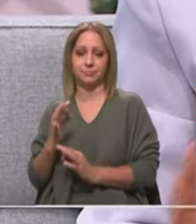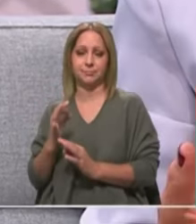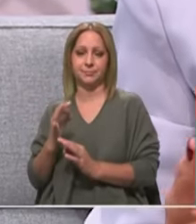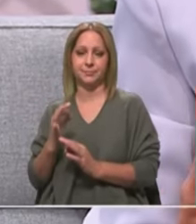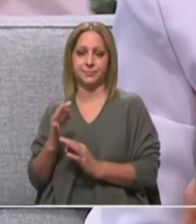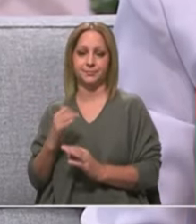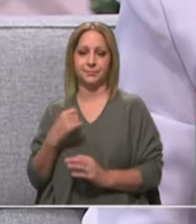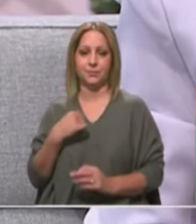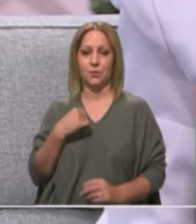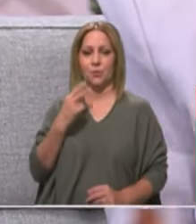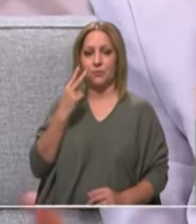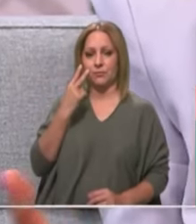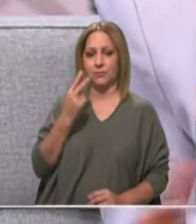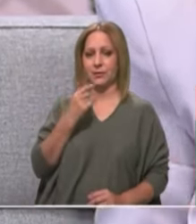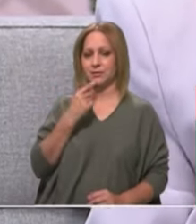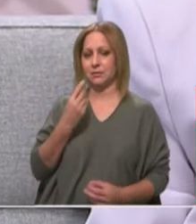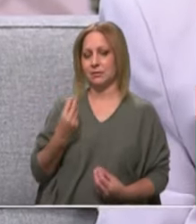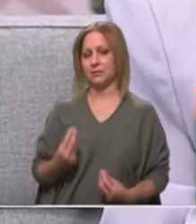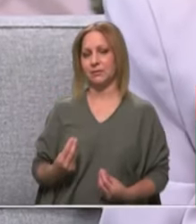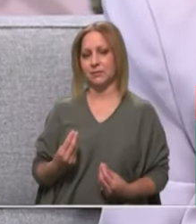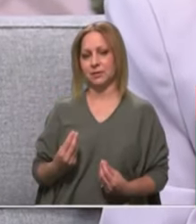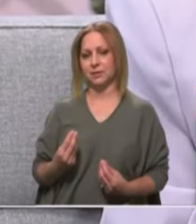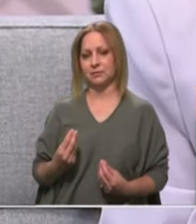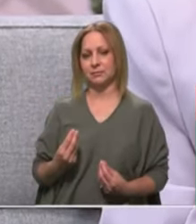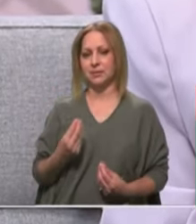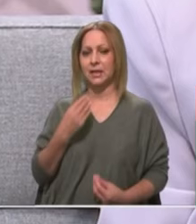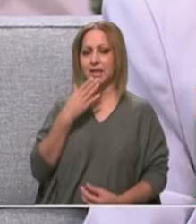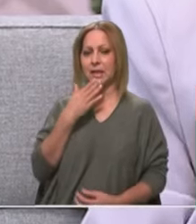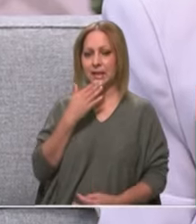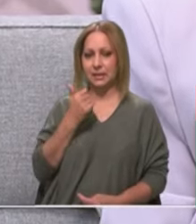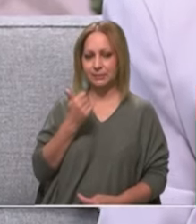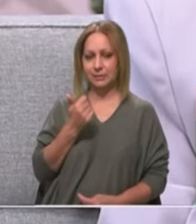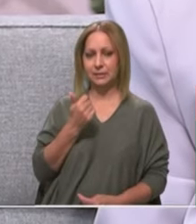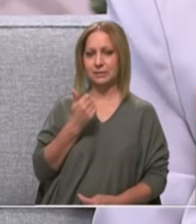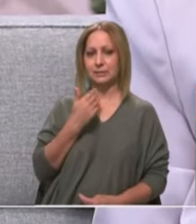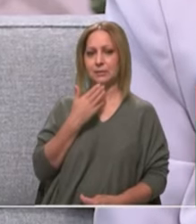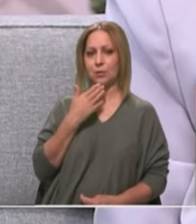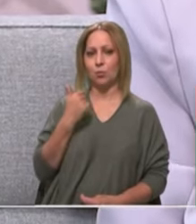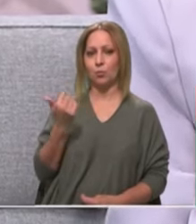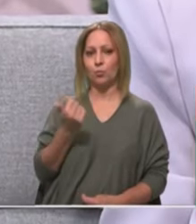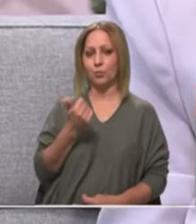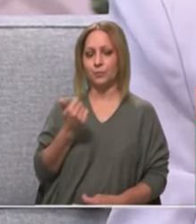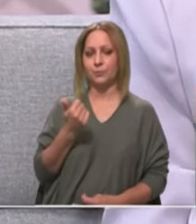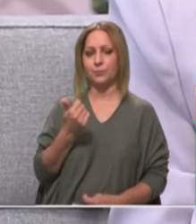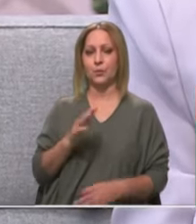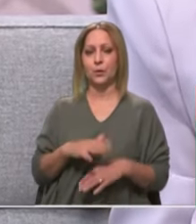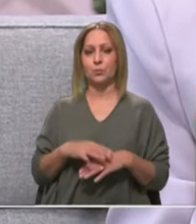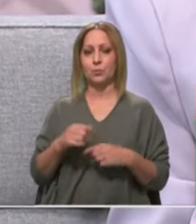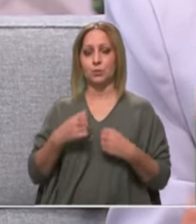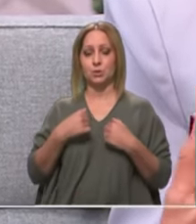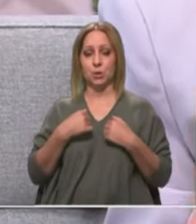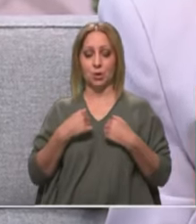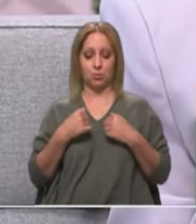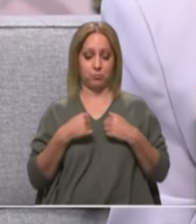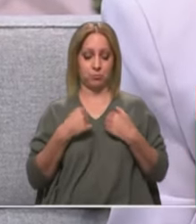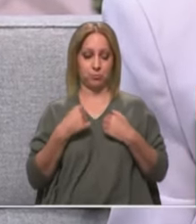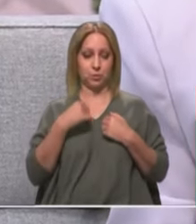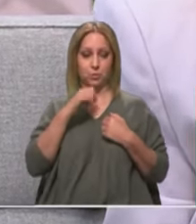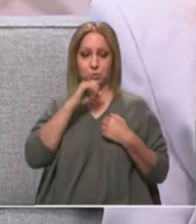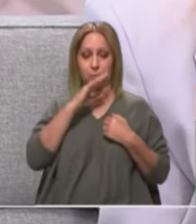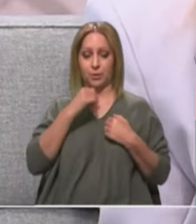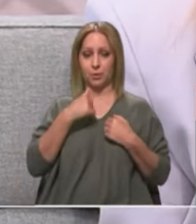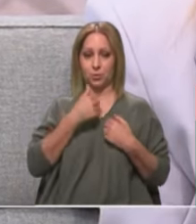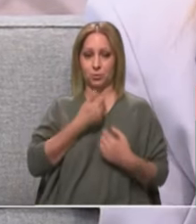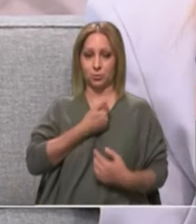dizer uma pessoa olhava para aquilo dizia que maravilha que beleza que coisa bonita portanto fomos apanhados assim eu própria fiquei estou